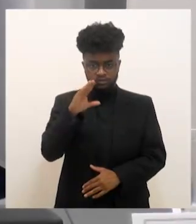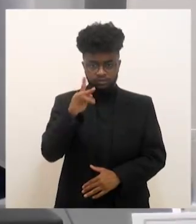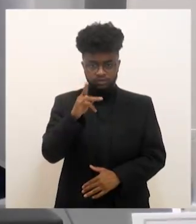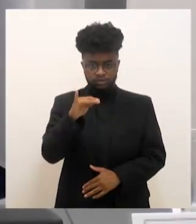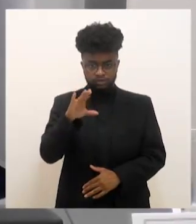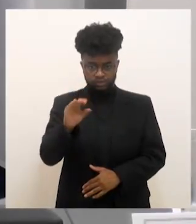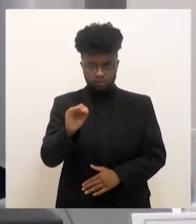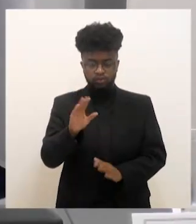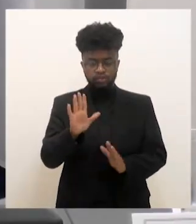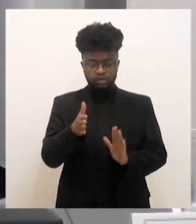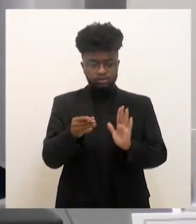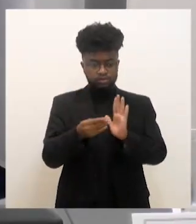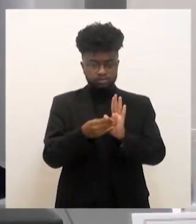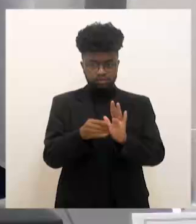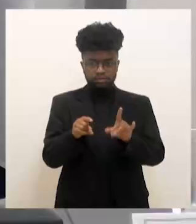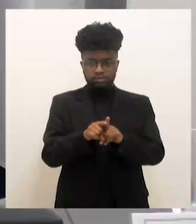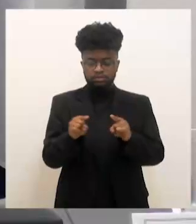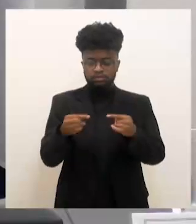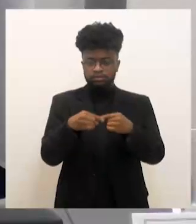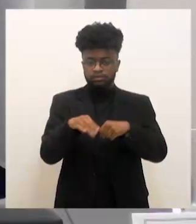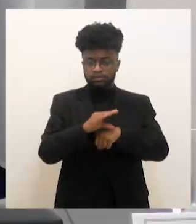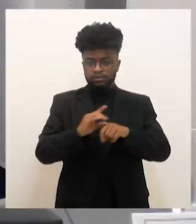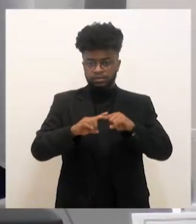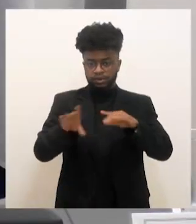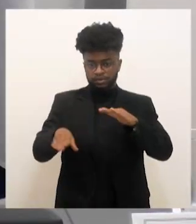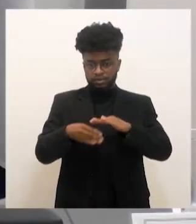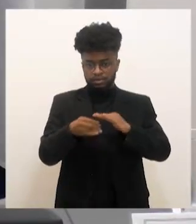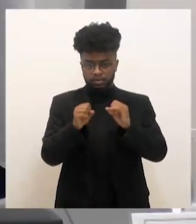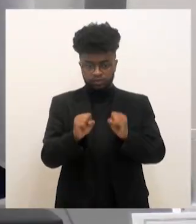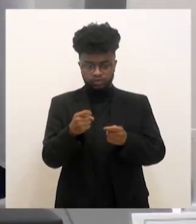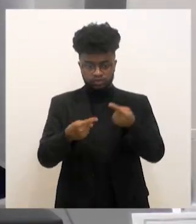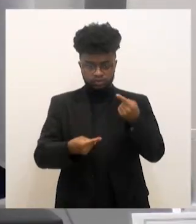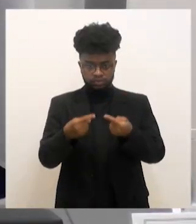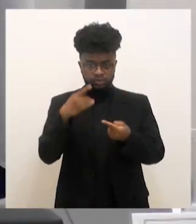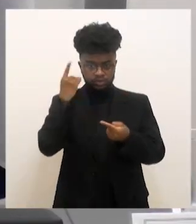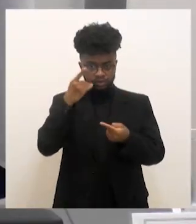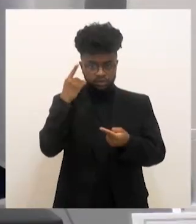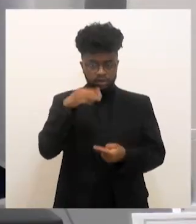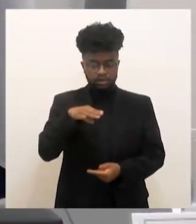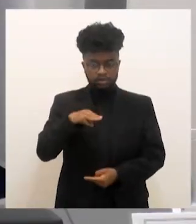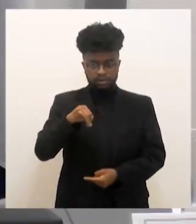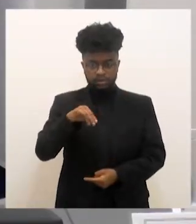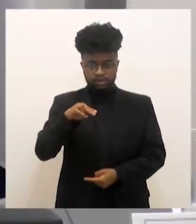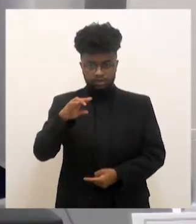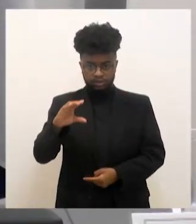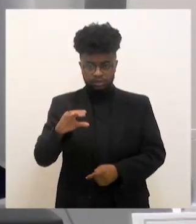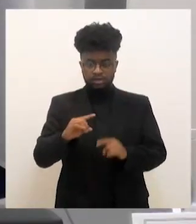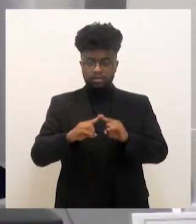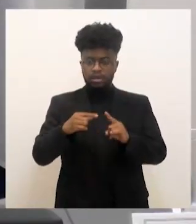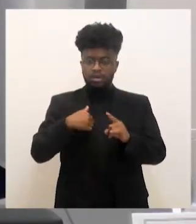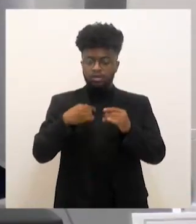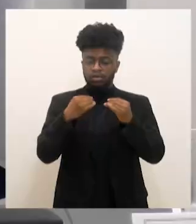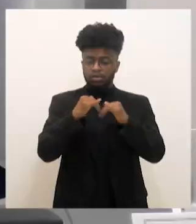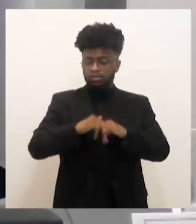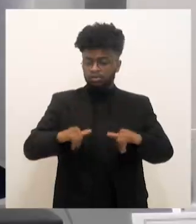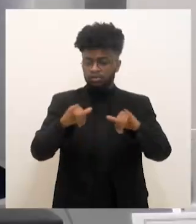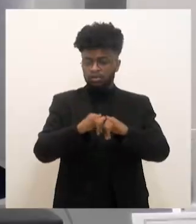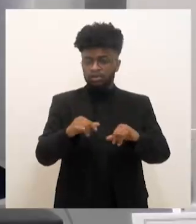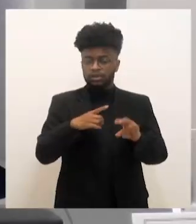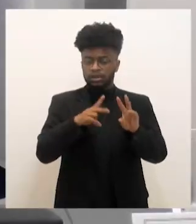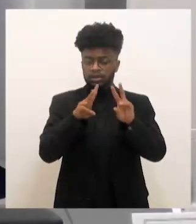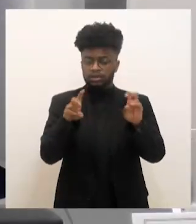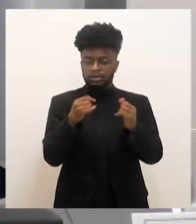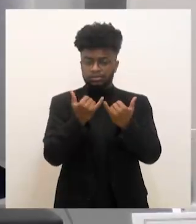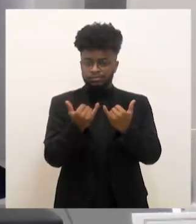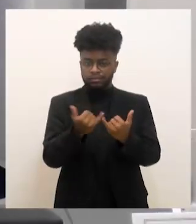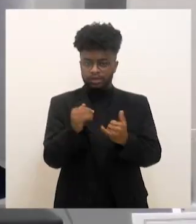já consta nos autos, e a constitucionalidade com emendas, em discussão. Vai discutir, presidente. Para discutir, deputados Carlos Mink, mas só antecipar que é o mesmo teor da